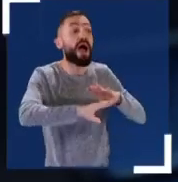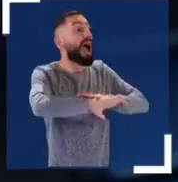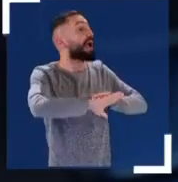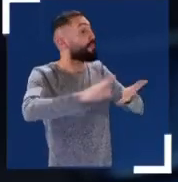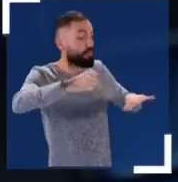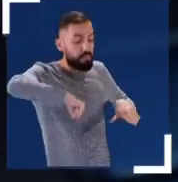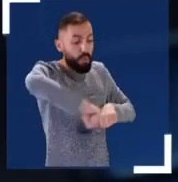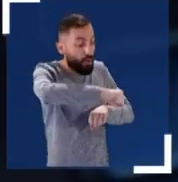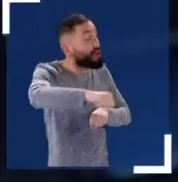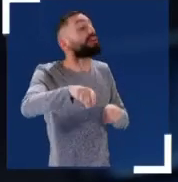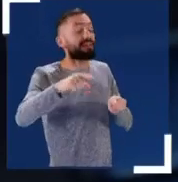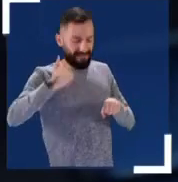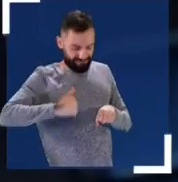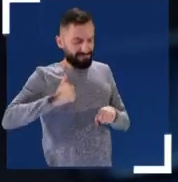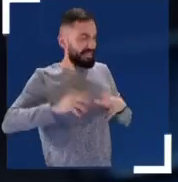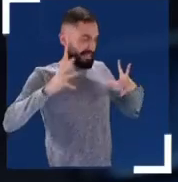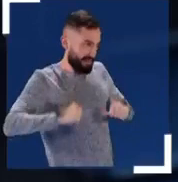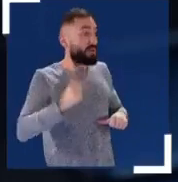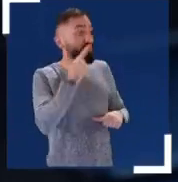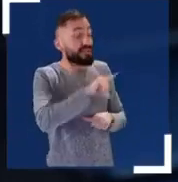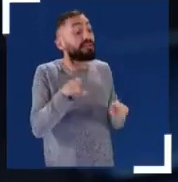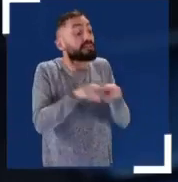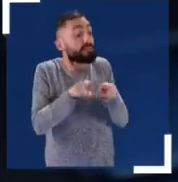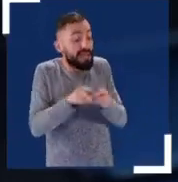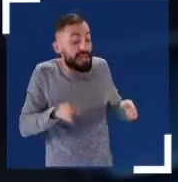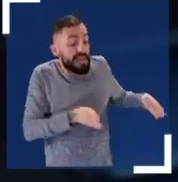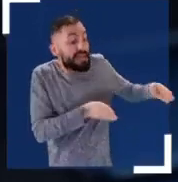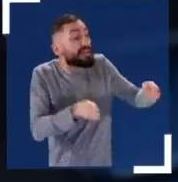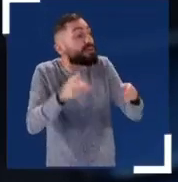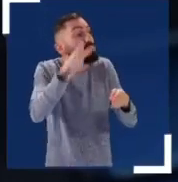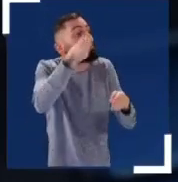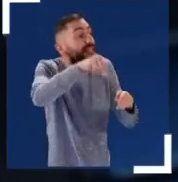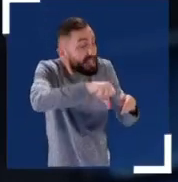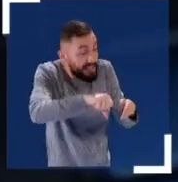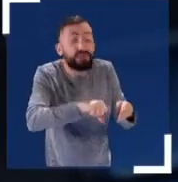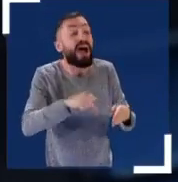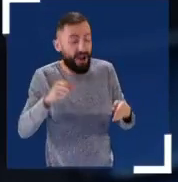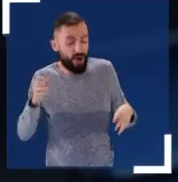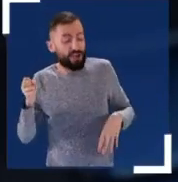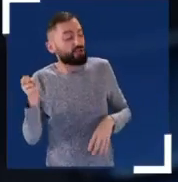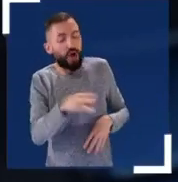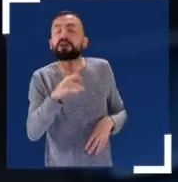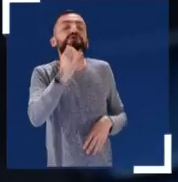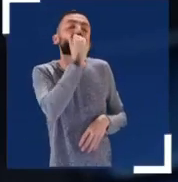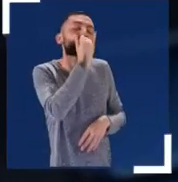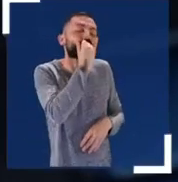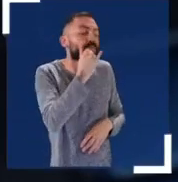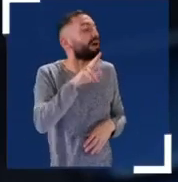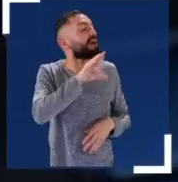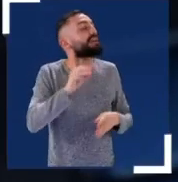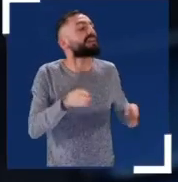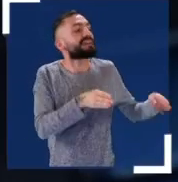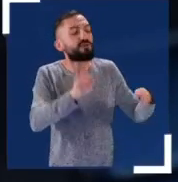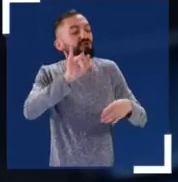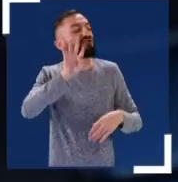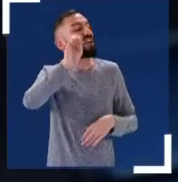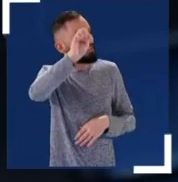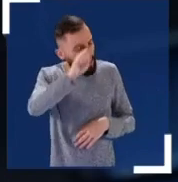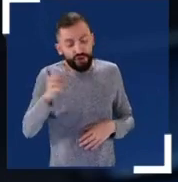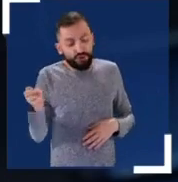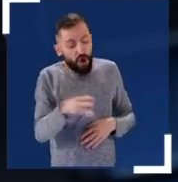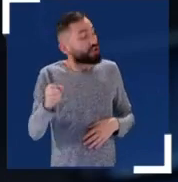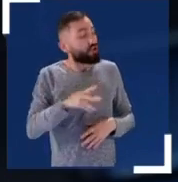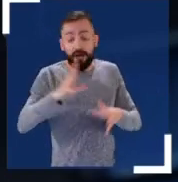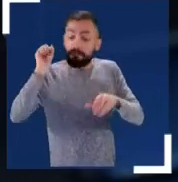mais oxigênio no Rio Pinheiros, em função do esgoto que se deixa de jogar, aliás, no Rio Tietê, e em função do que se deixa de jogar. Foi uma